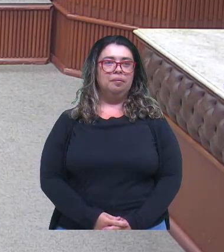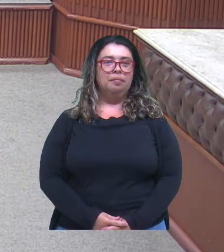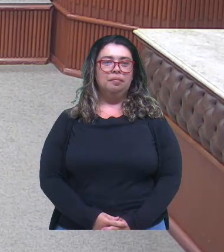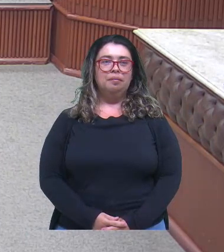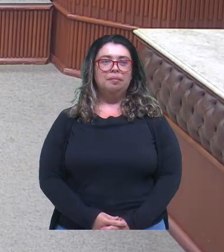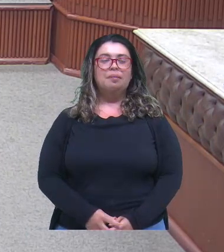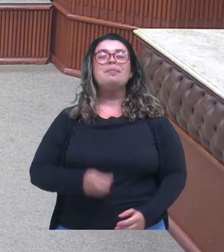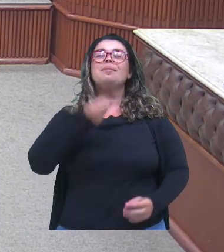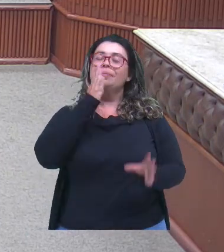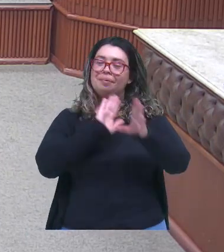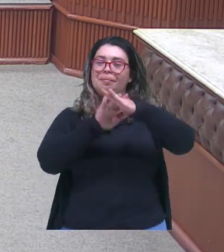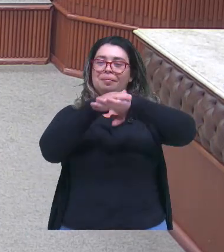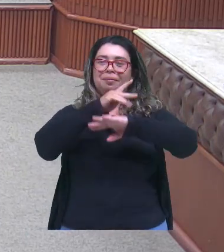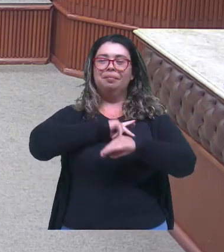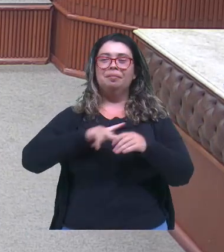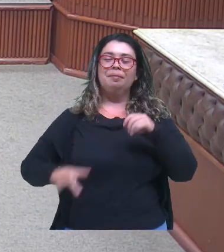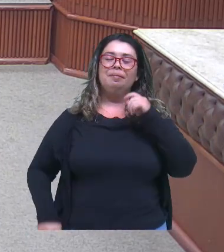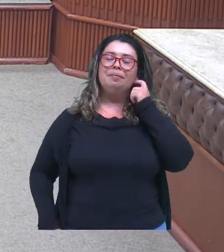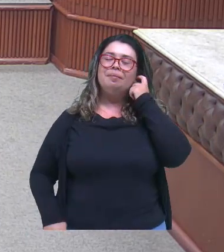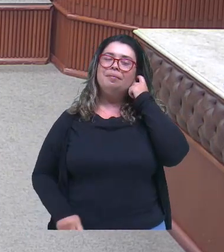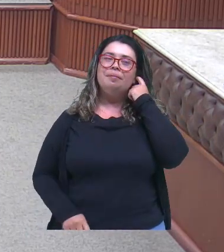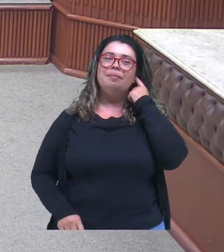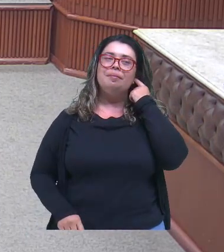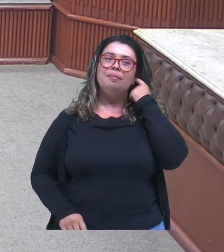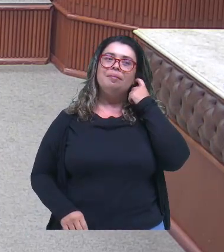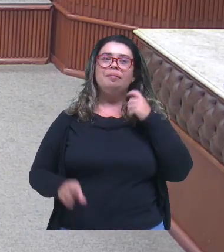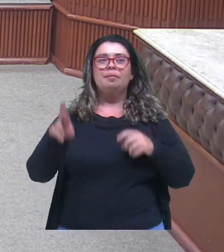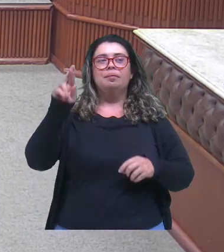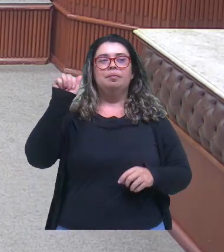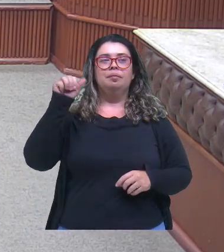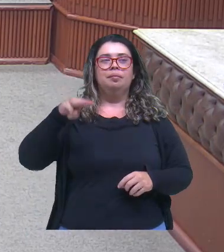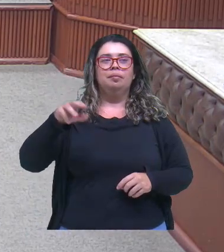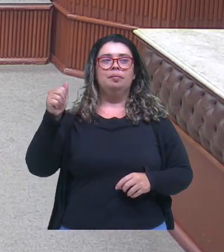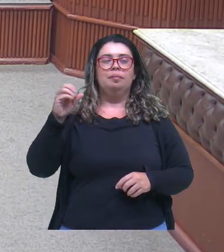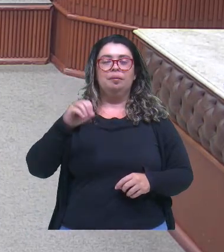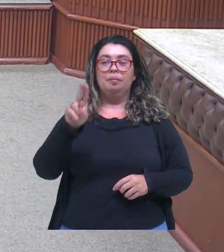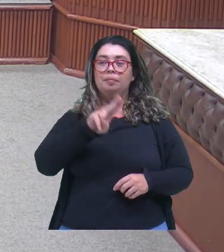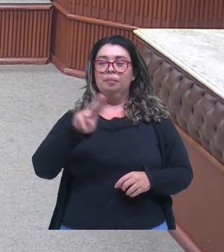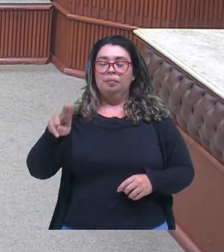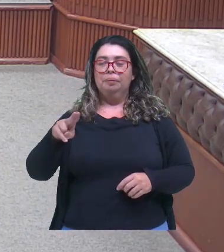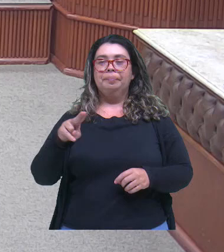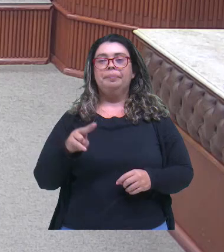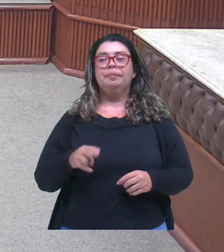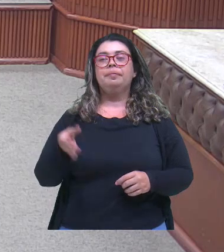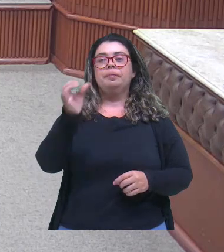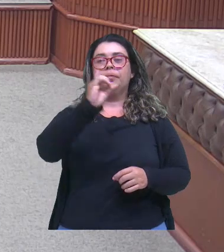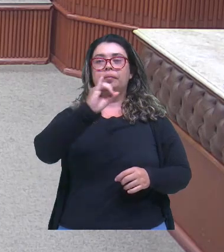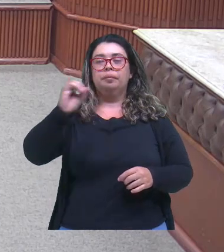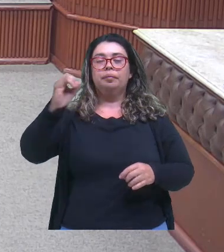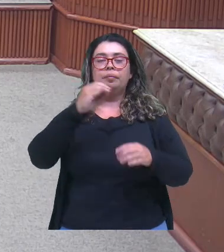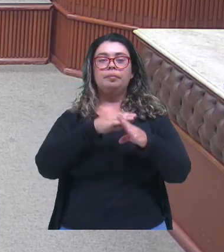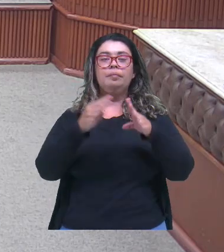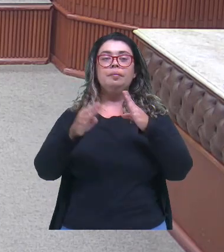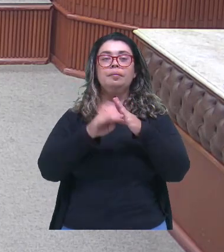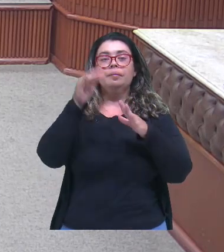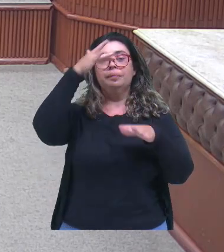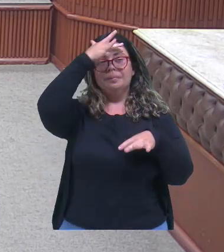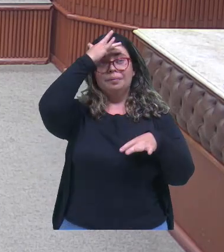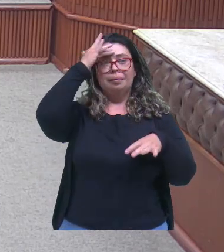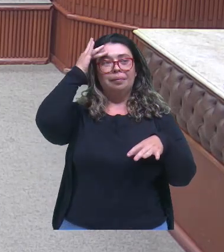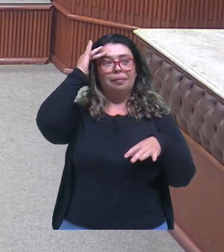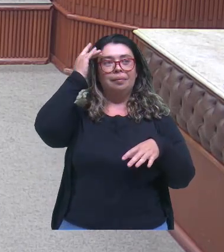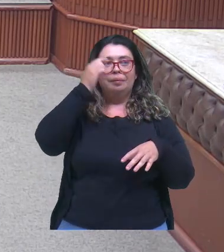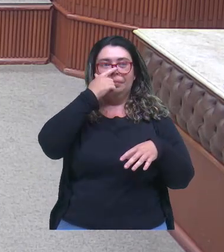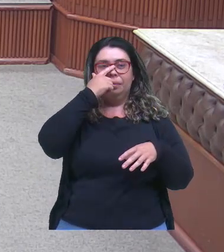Boa noite, senhor presidente dessa casa, Luiz Antônio Ramão. Em seu nome, cumprimento os demais integrantes da mesa, senhores e